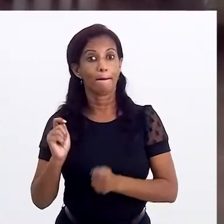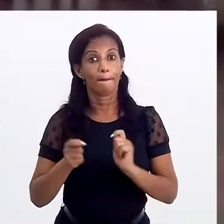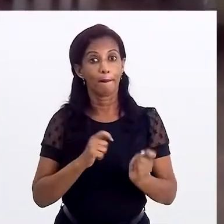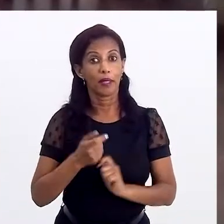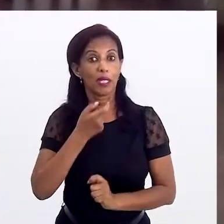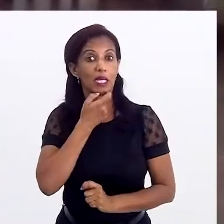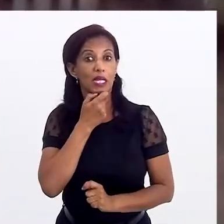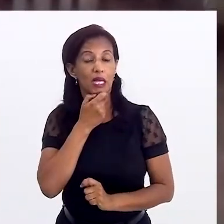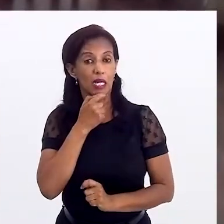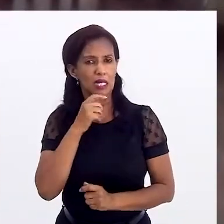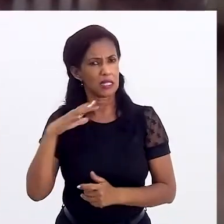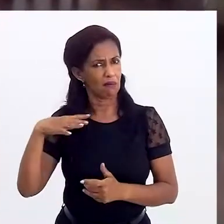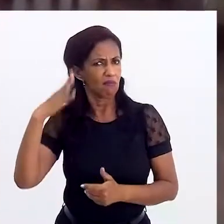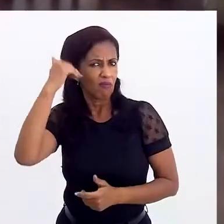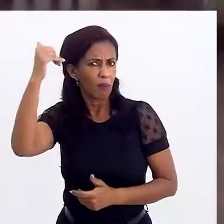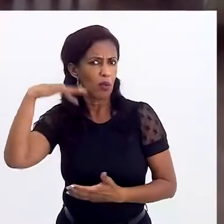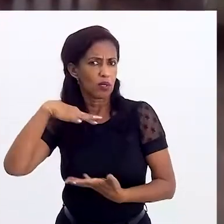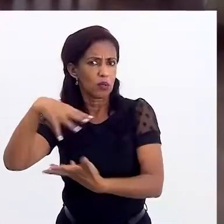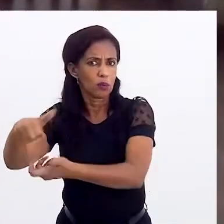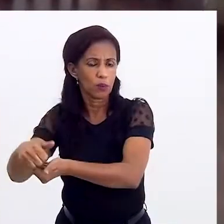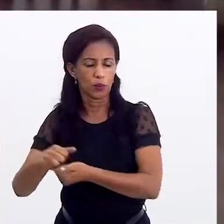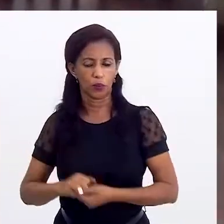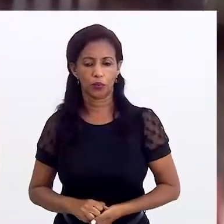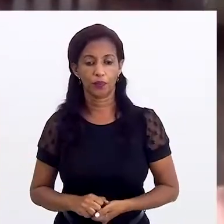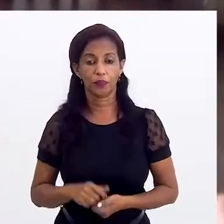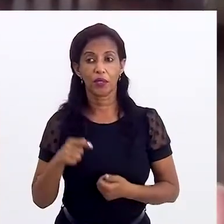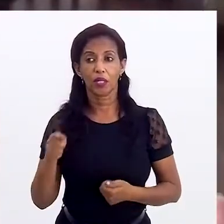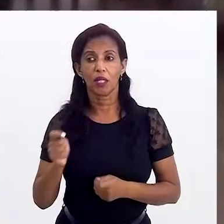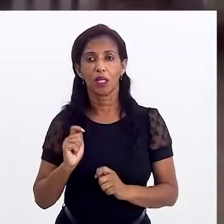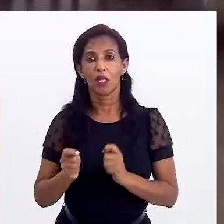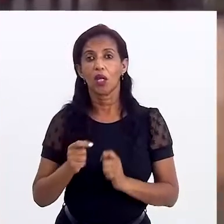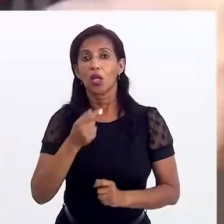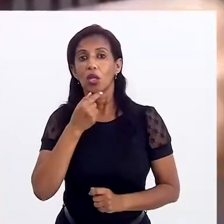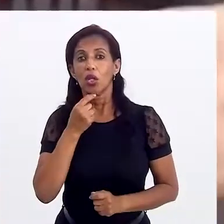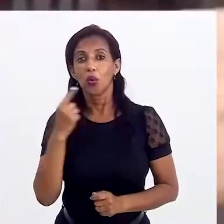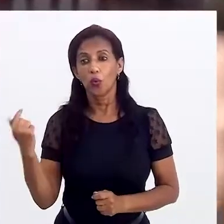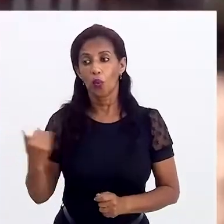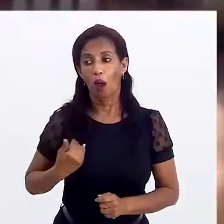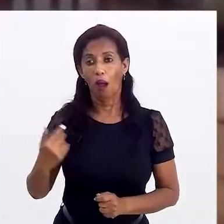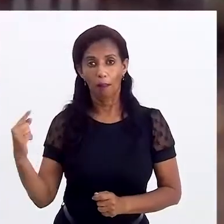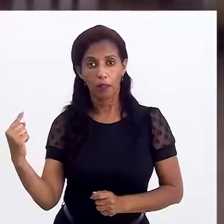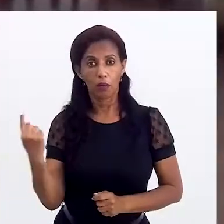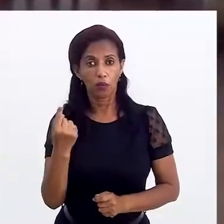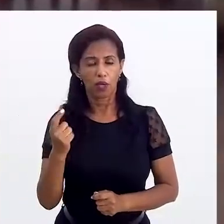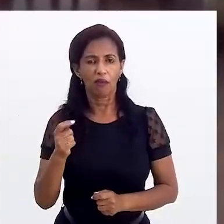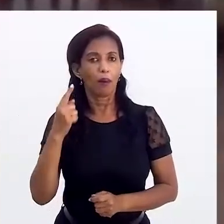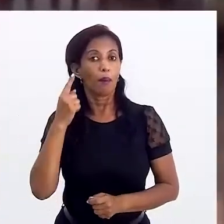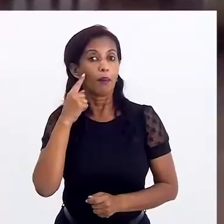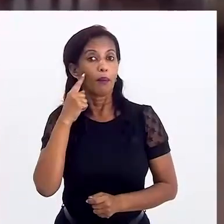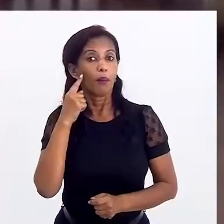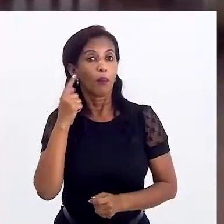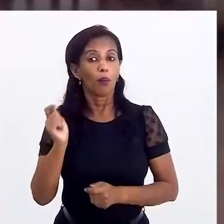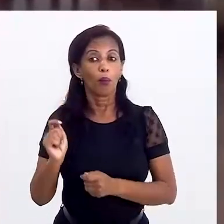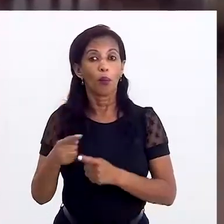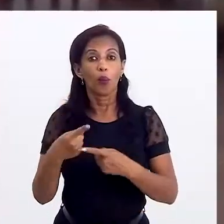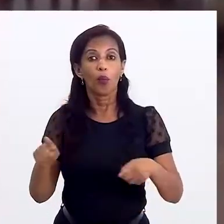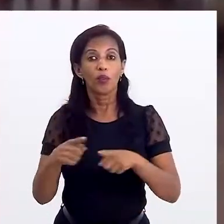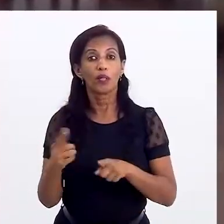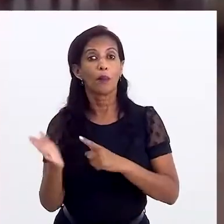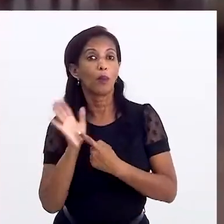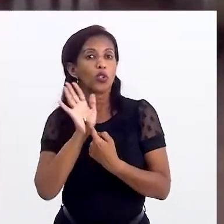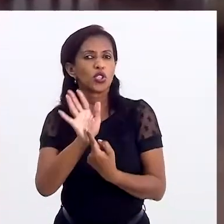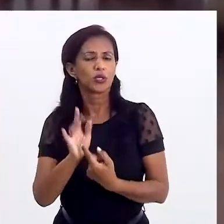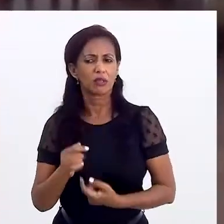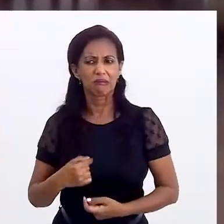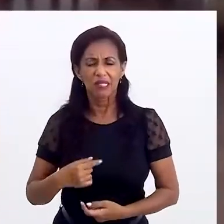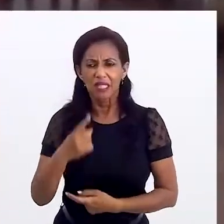muito sucesso no mundo inteiro. E o Jimmy estava me mostrando uns acordes, que ele estava começando a fazer uma música ali, e